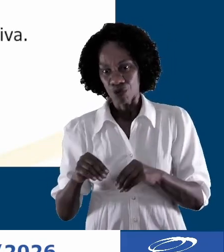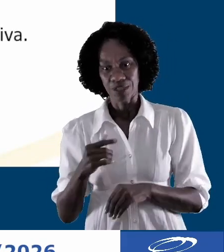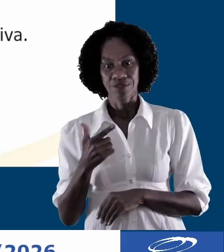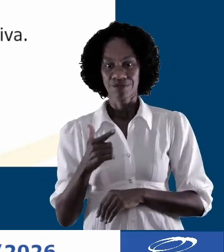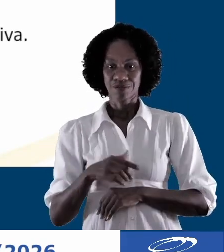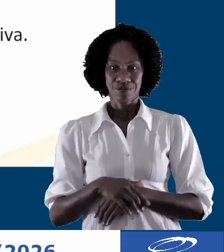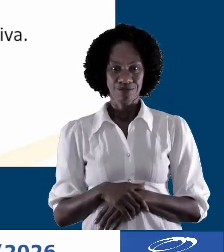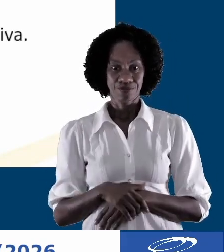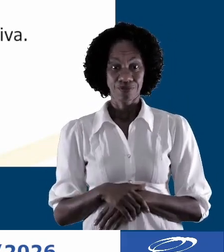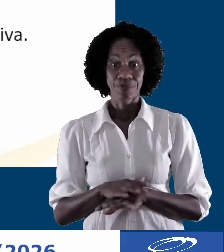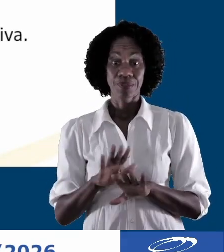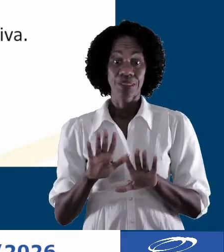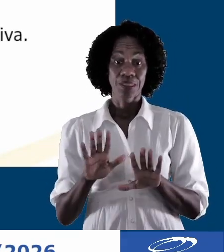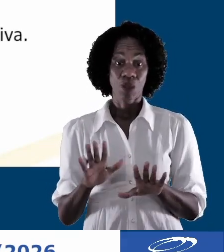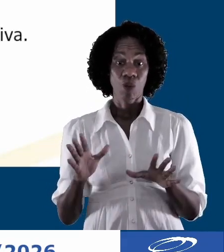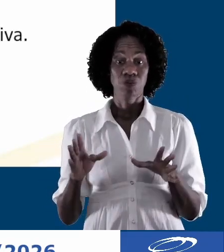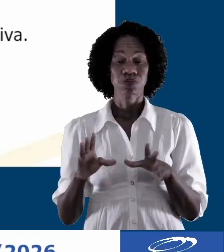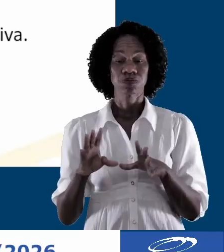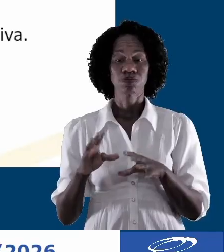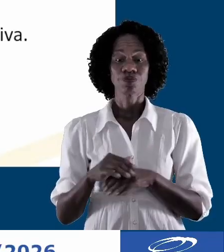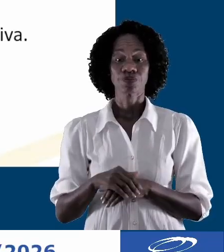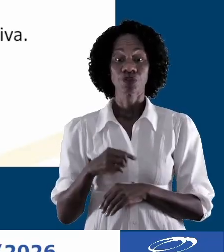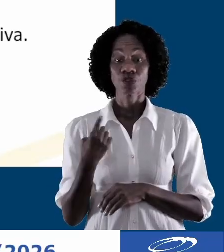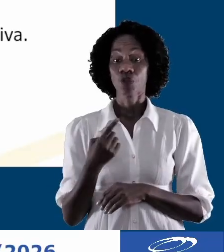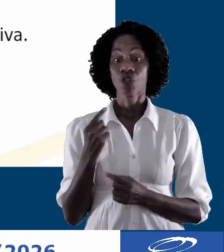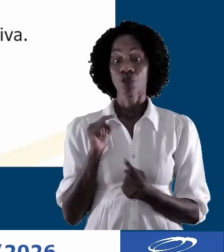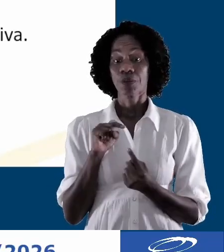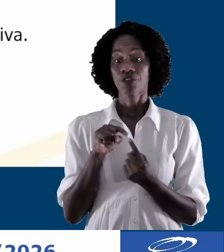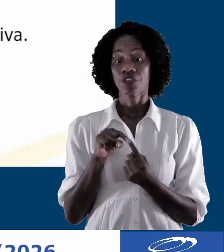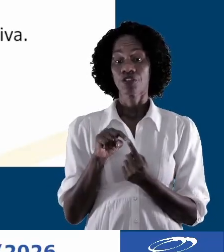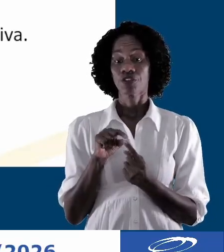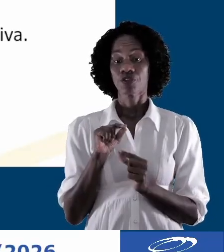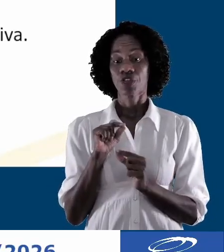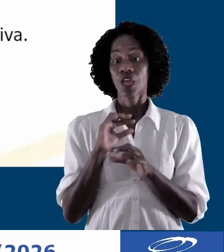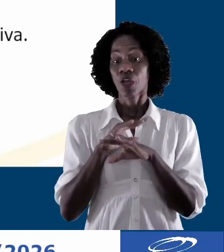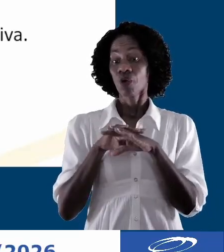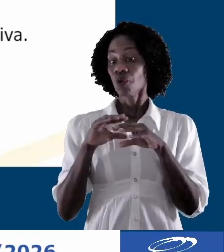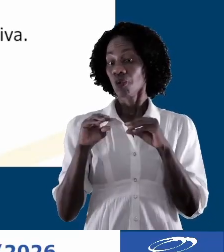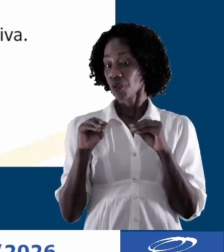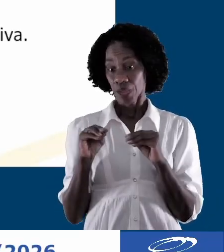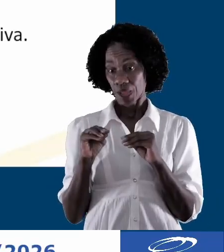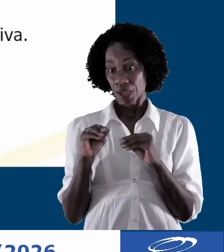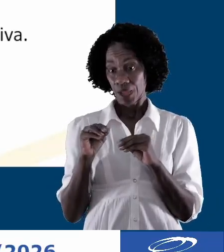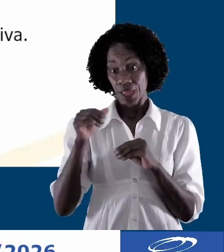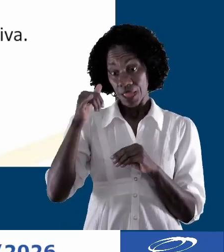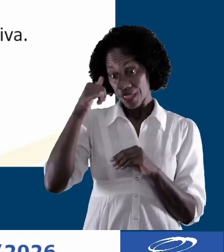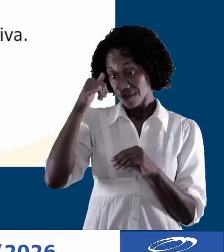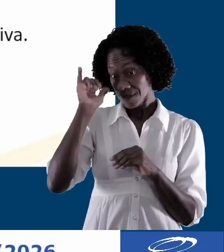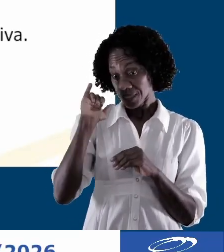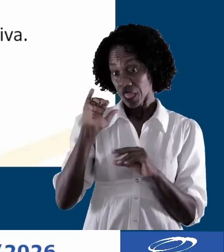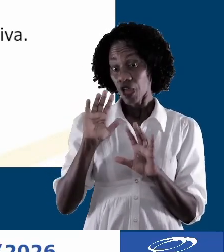Em conclusão, o nosso objetivo é curar a doença, prevenir ou corrigir a